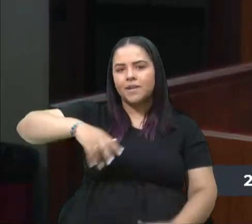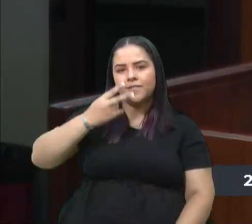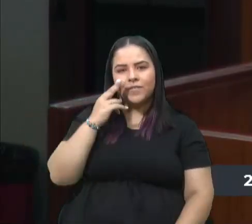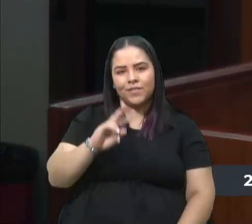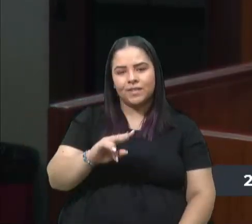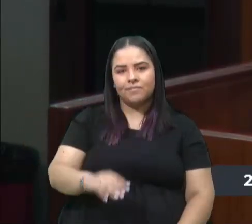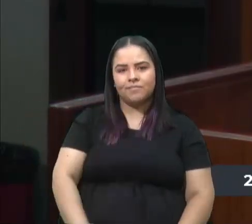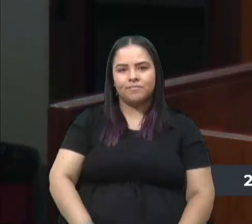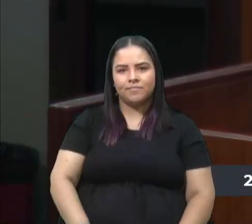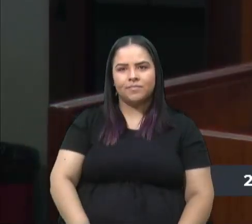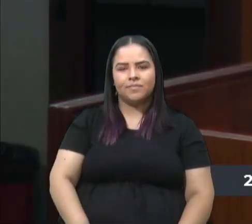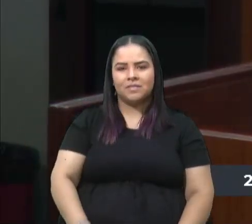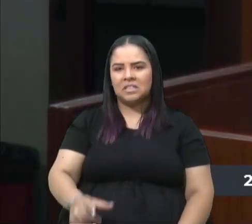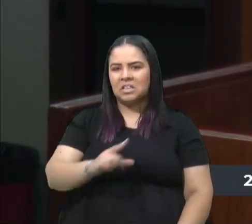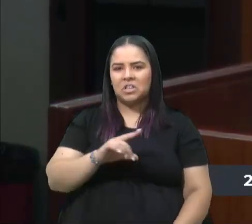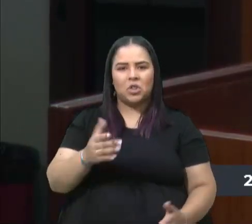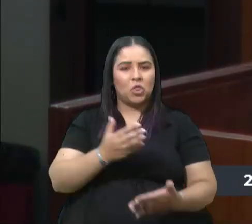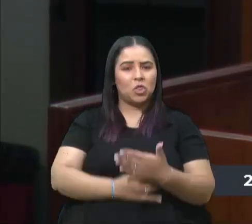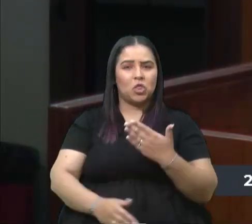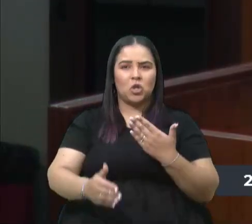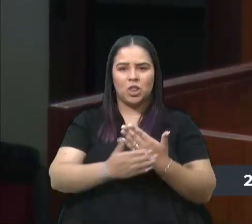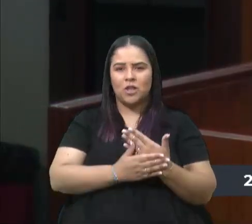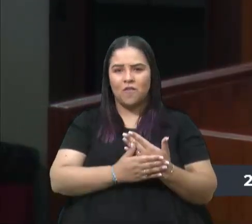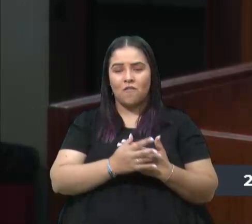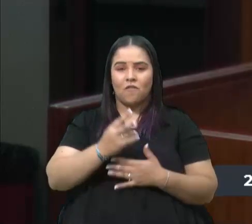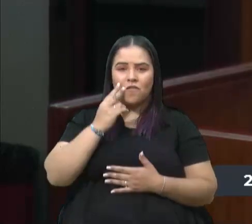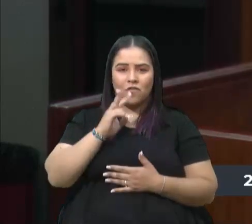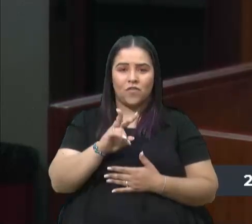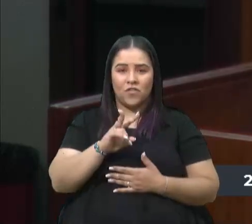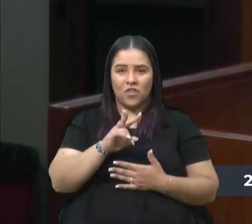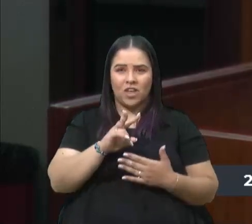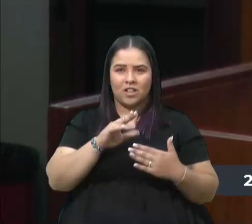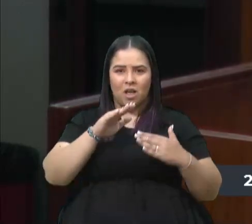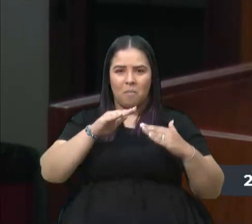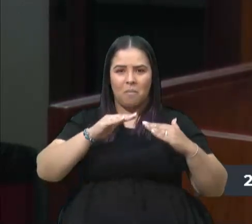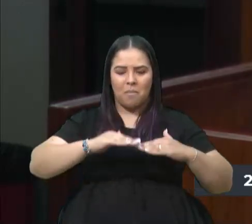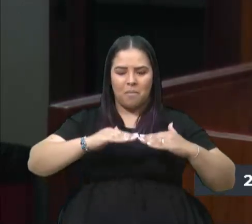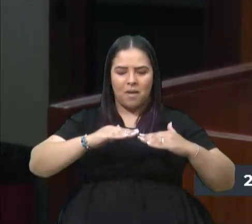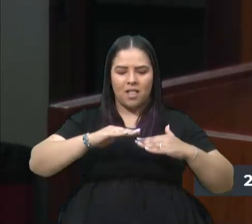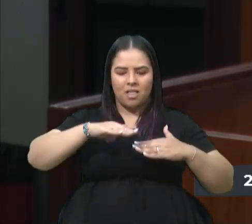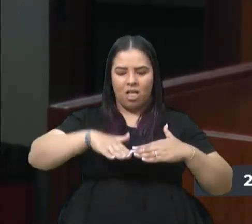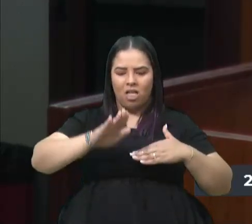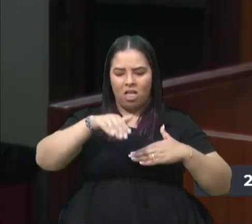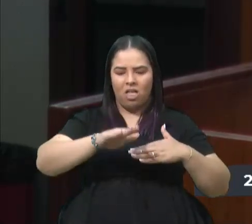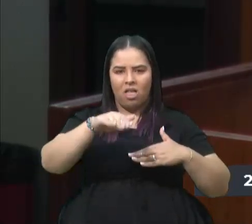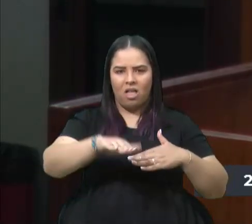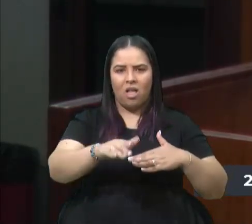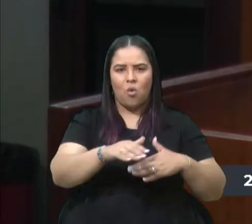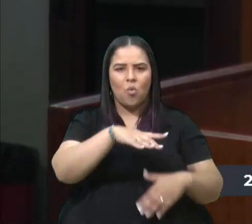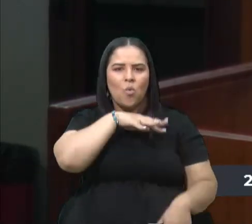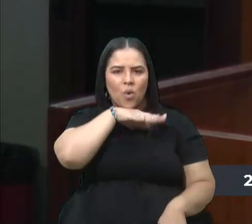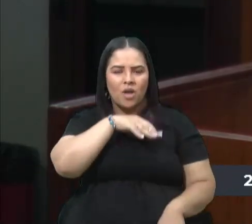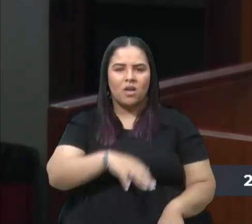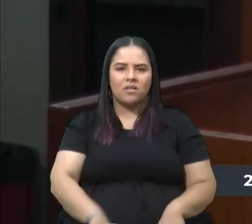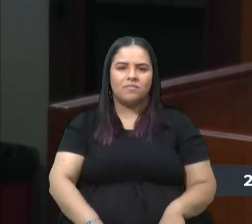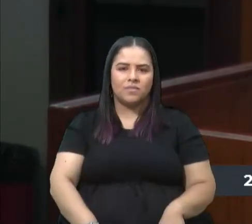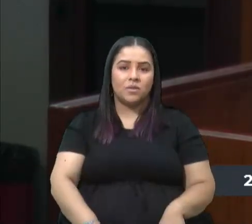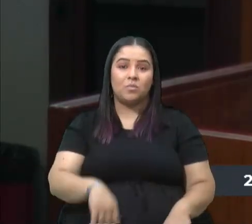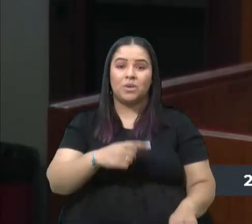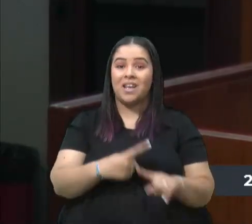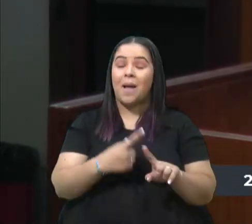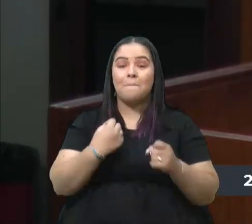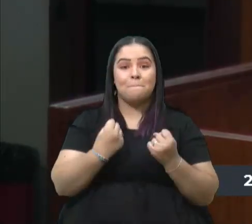A pista ela já está toda, só passando a 5 por hora, ela está toda já enrugada, corrugada lá, né, vereador Lucas? Por quê? Porque é o peso